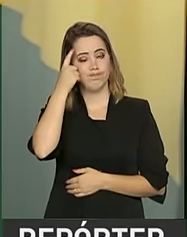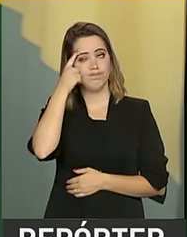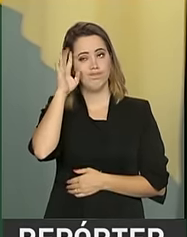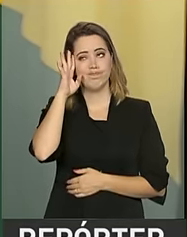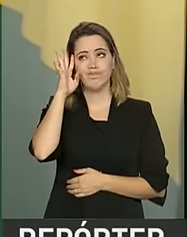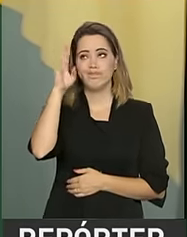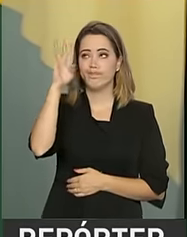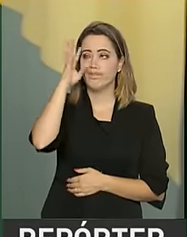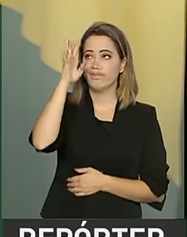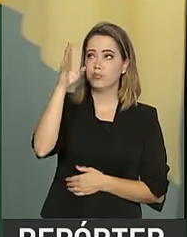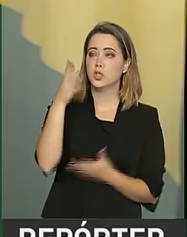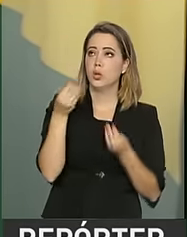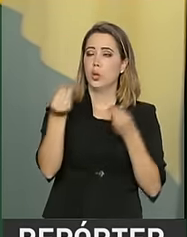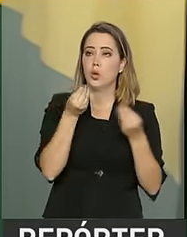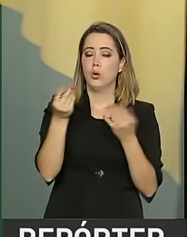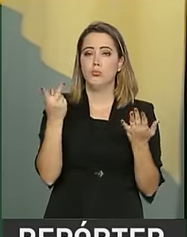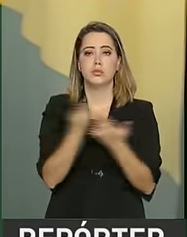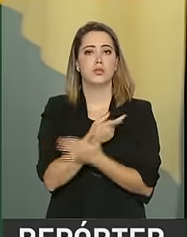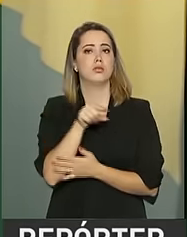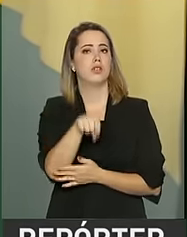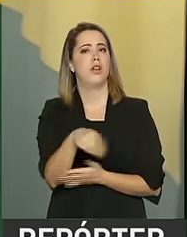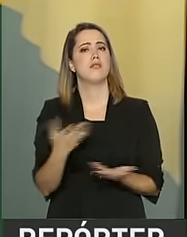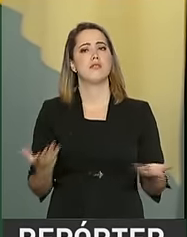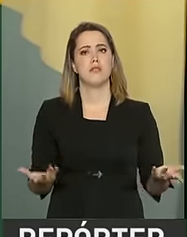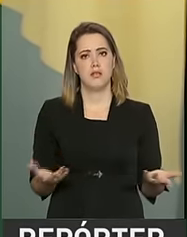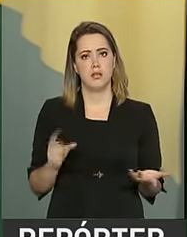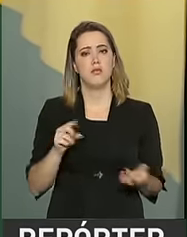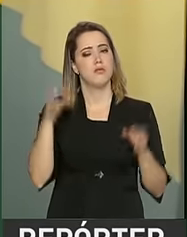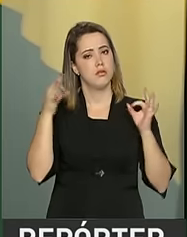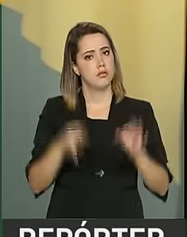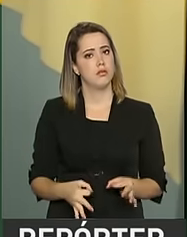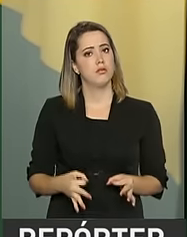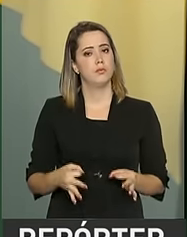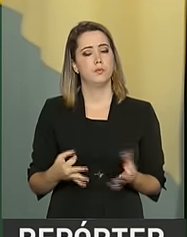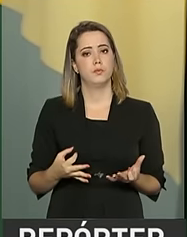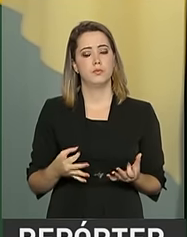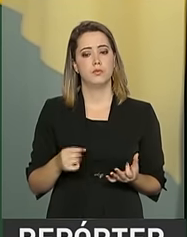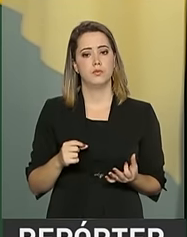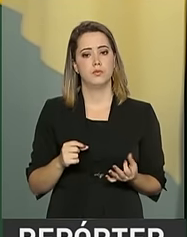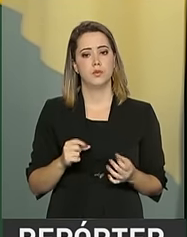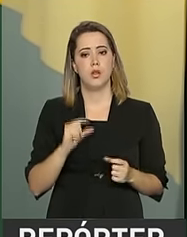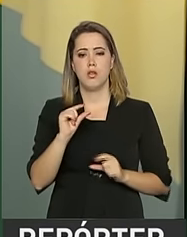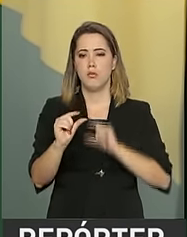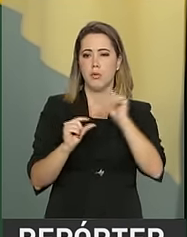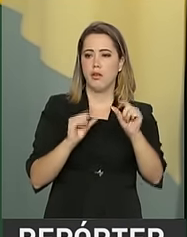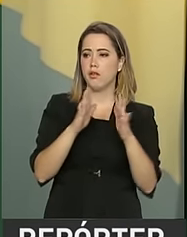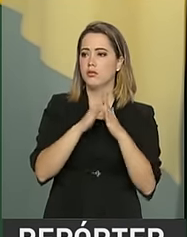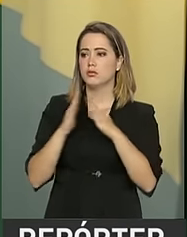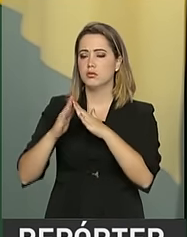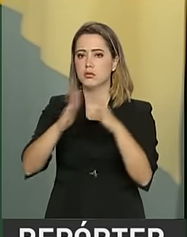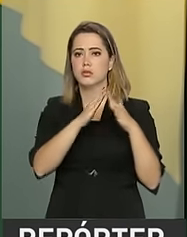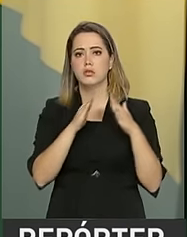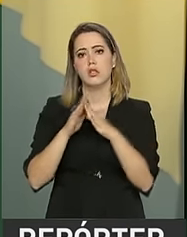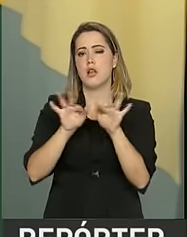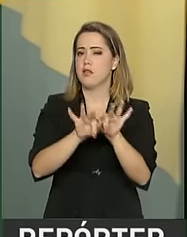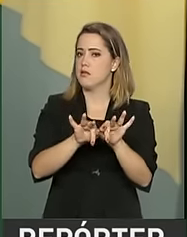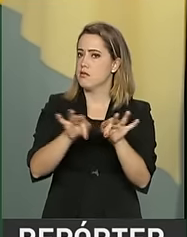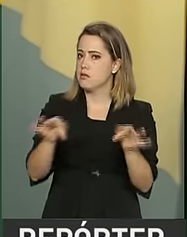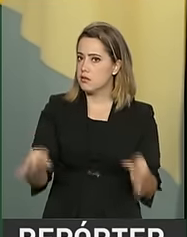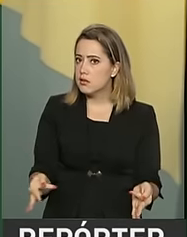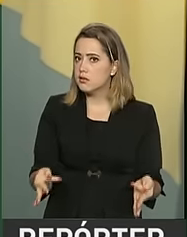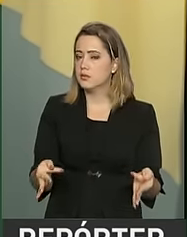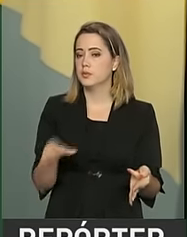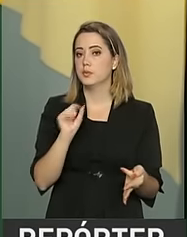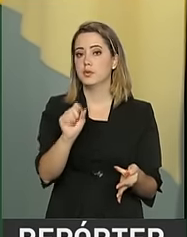cinematograficamente como esses fatos se dão certa e seguramente em pequenas casas pequenas modest Simas